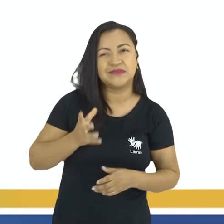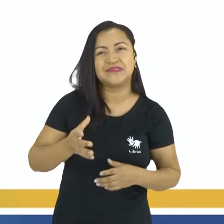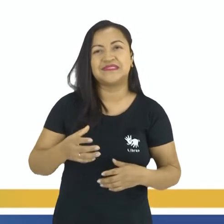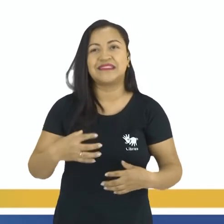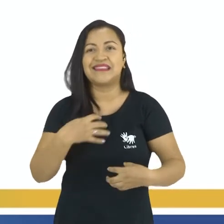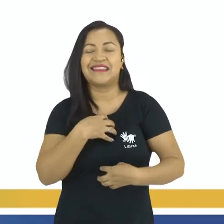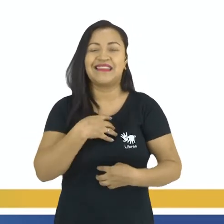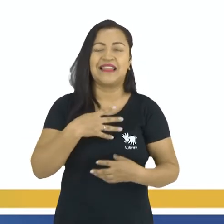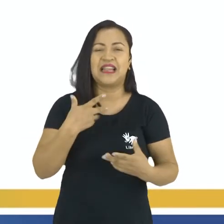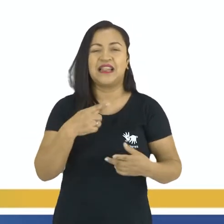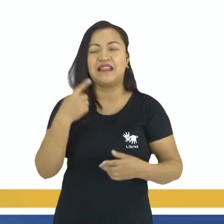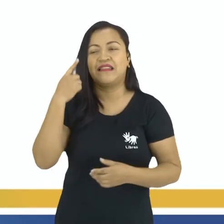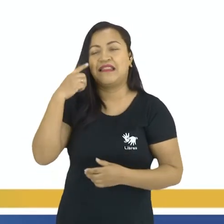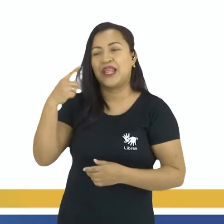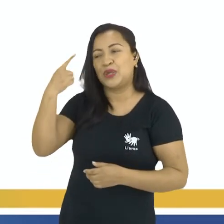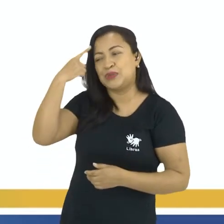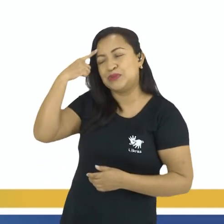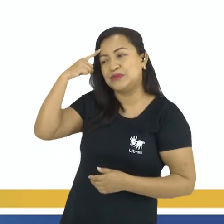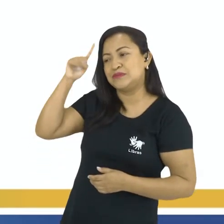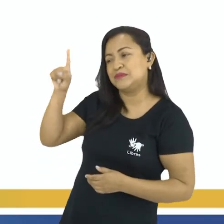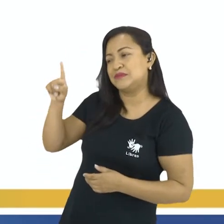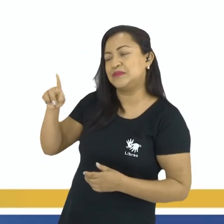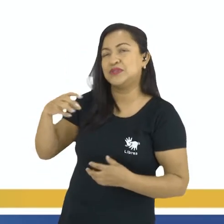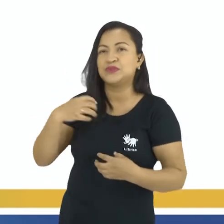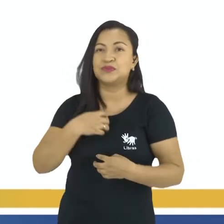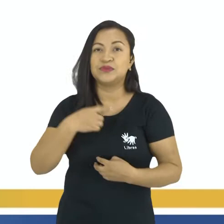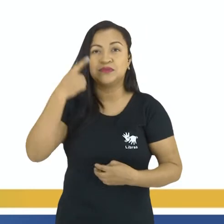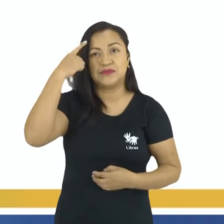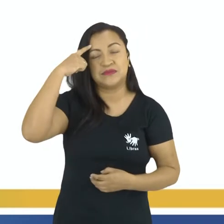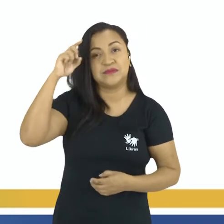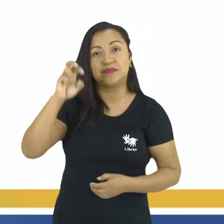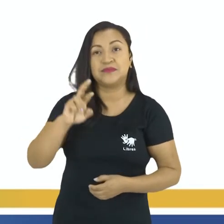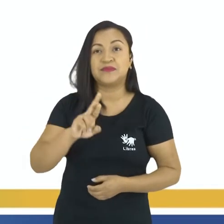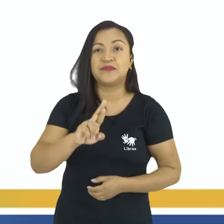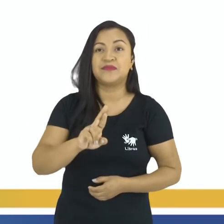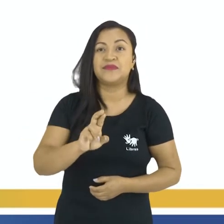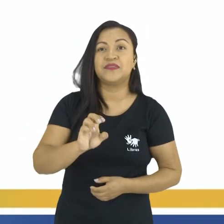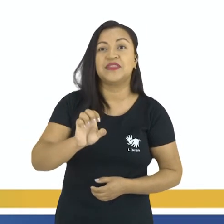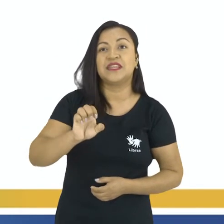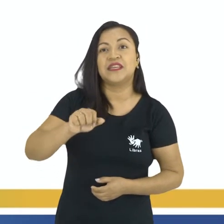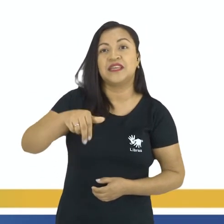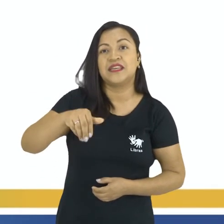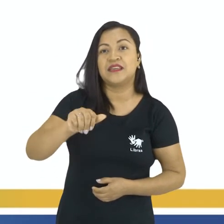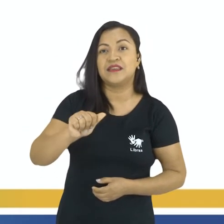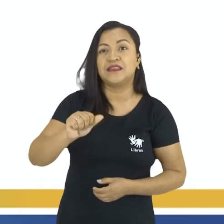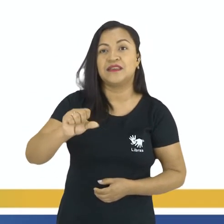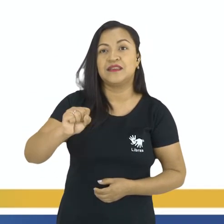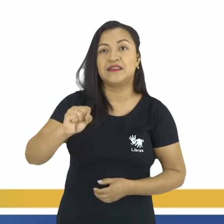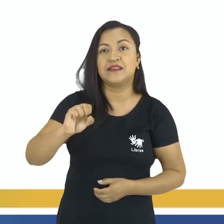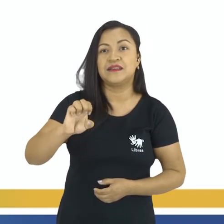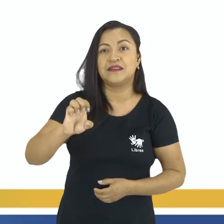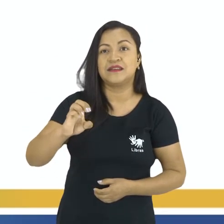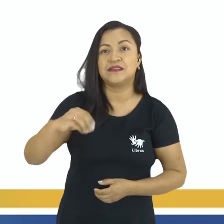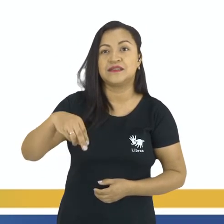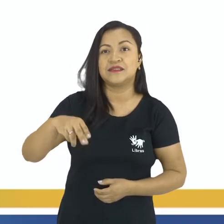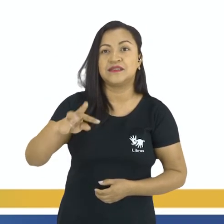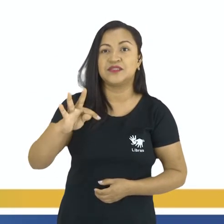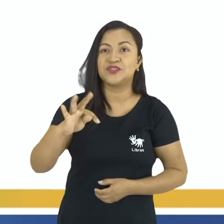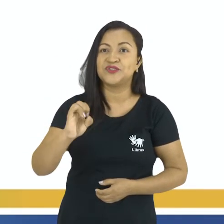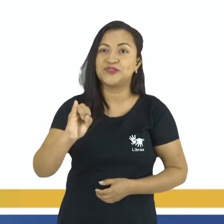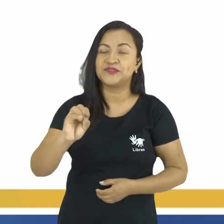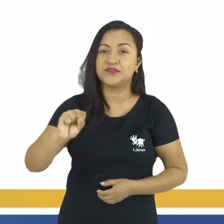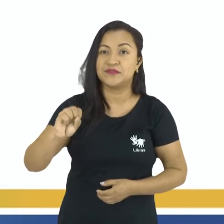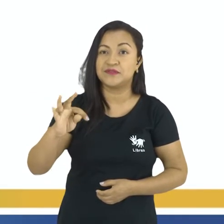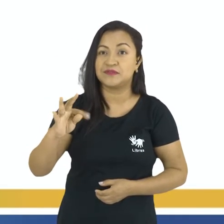incomodava também os pensadores renascentistas que tinham a ideia de antropocentrismo, tá bom? E após,